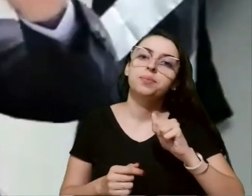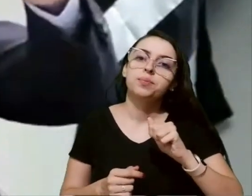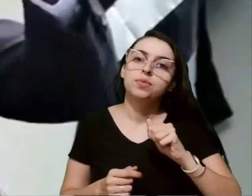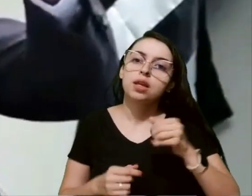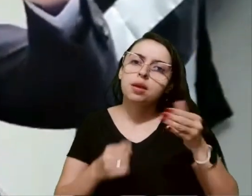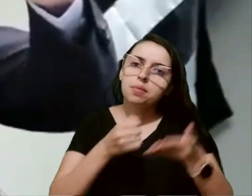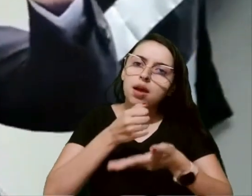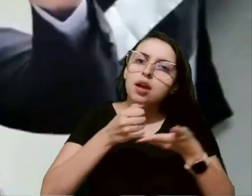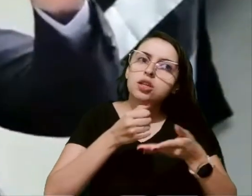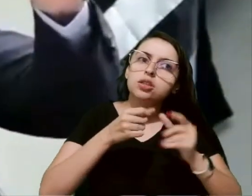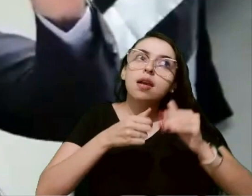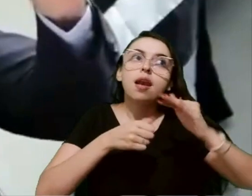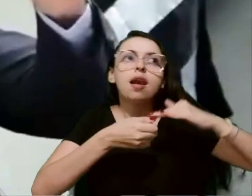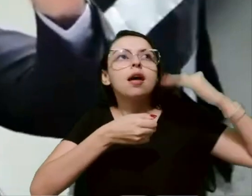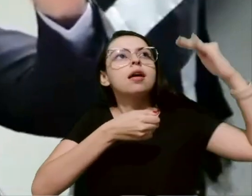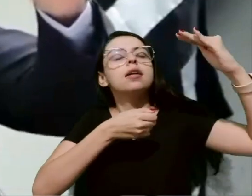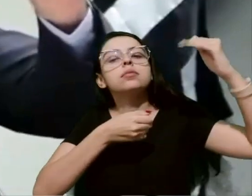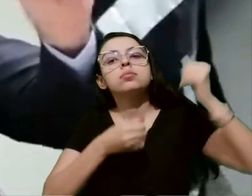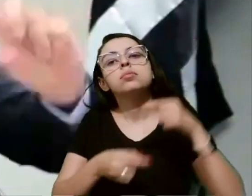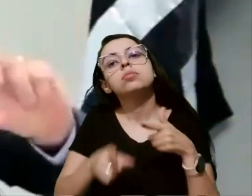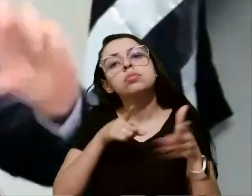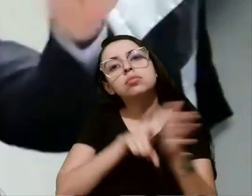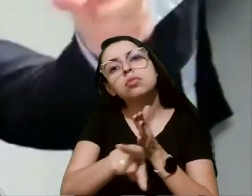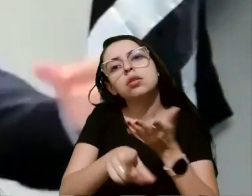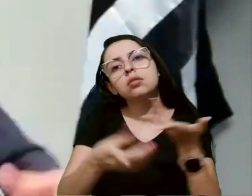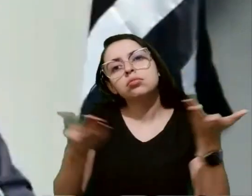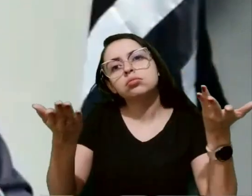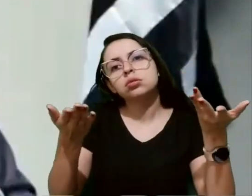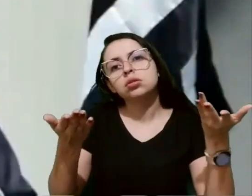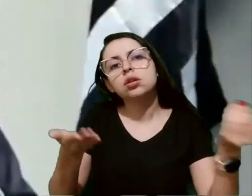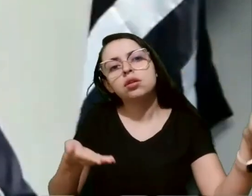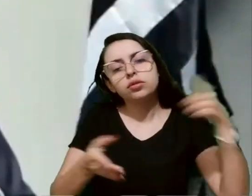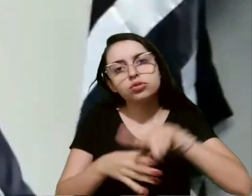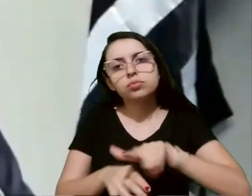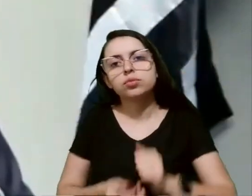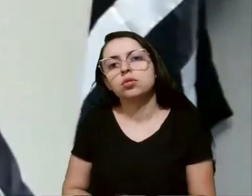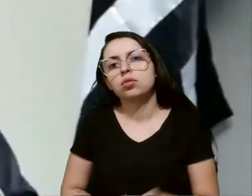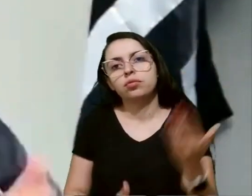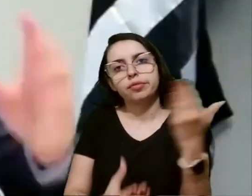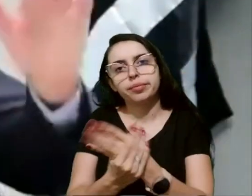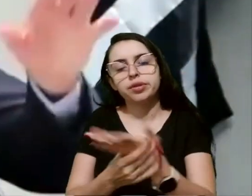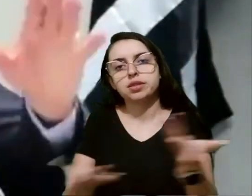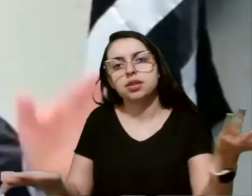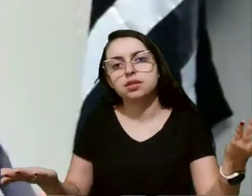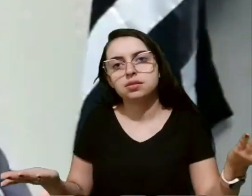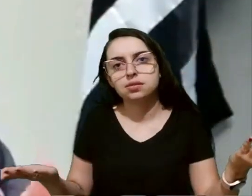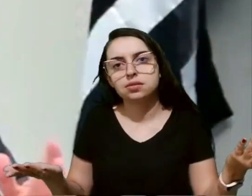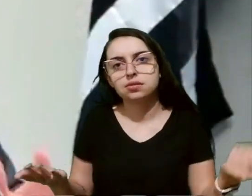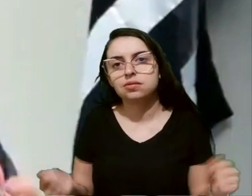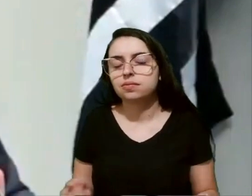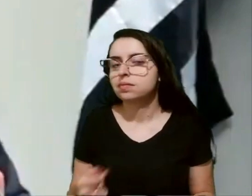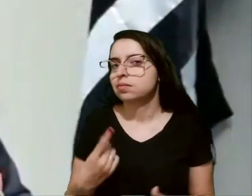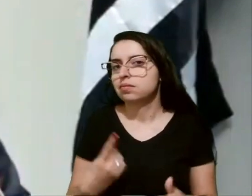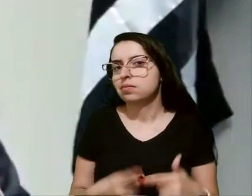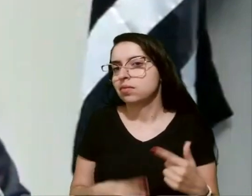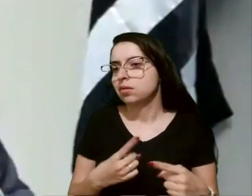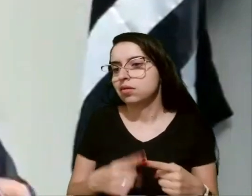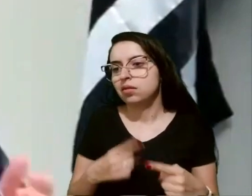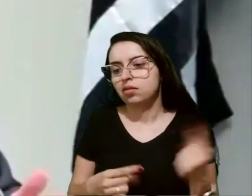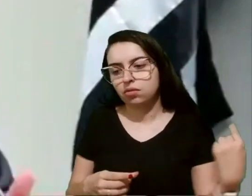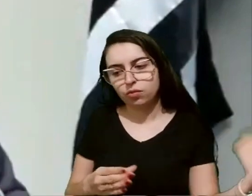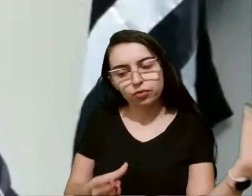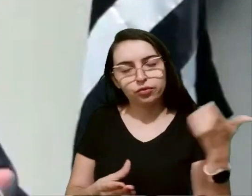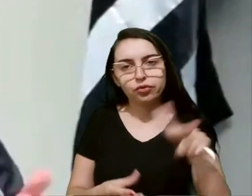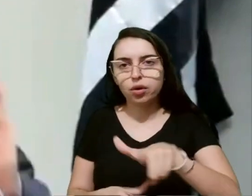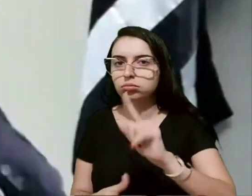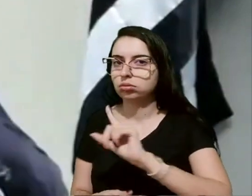forem muito baixas lá em cima, a pergunta é por que que as pessoas continuam entrando com esses recursos?" Porque não deveriam entrar